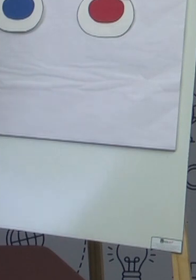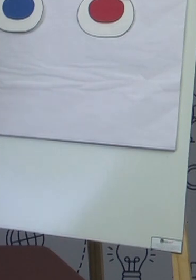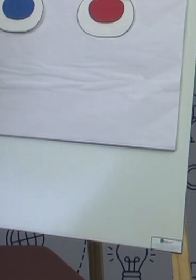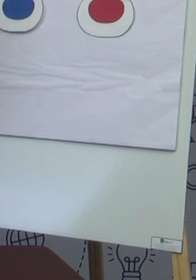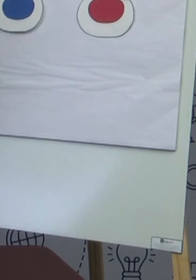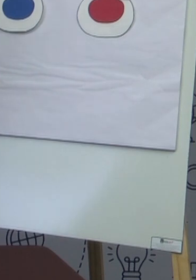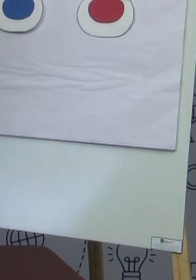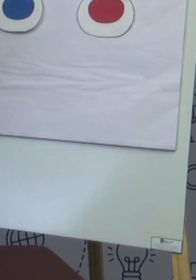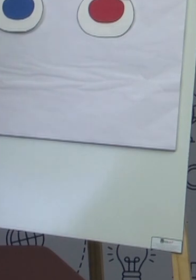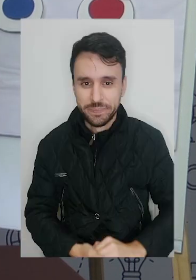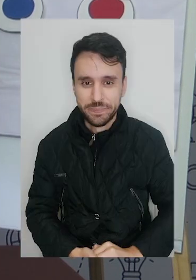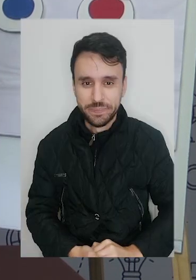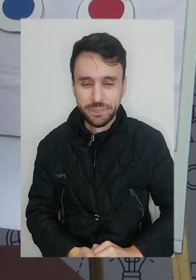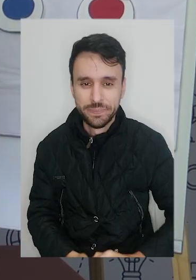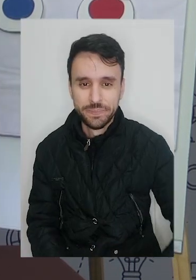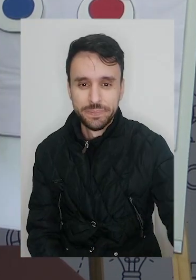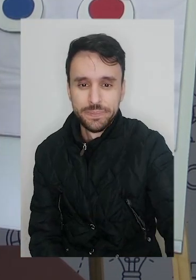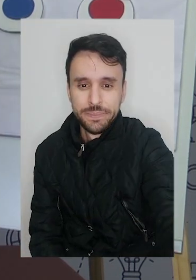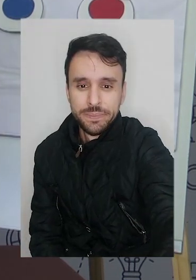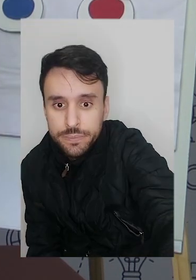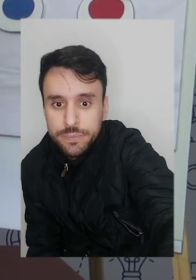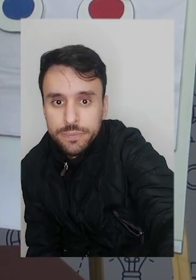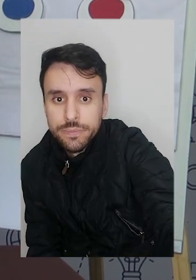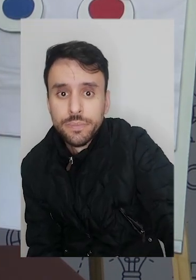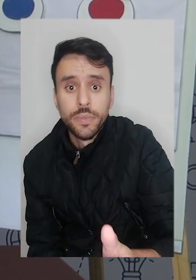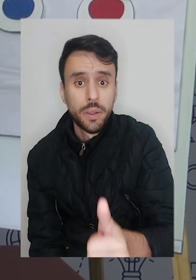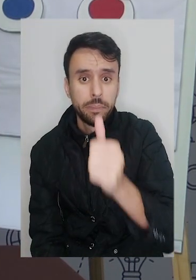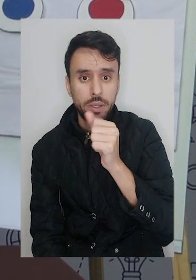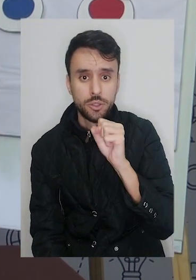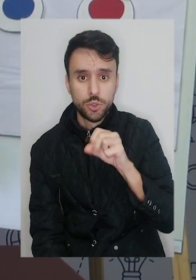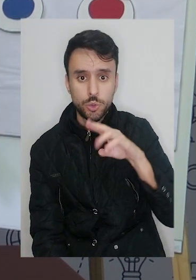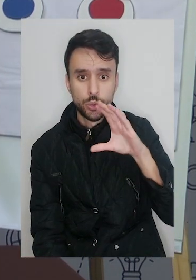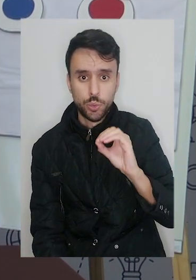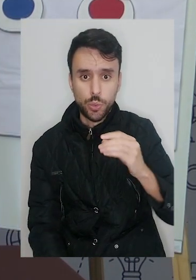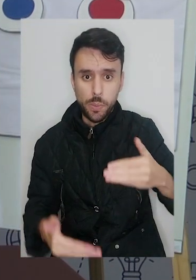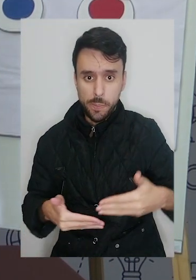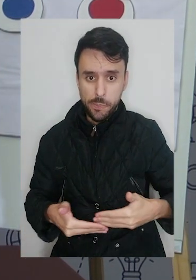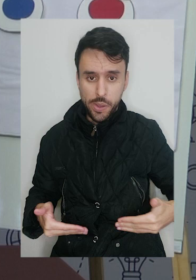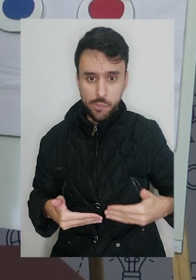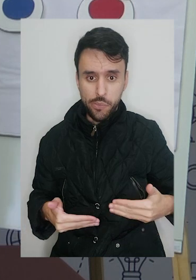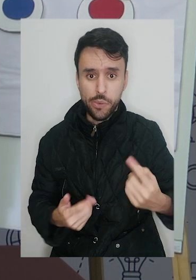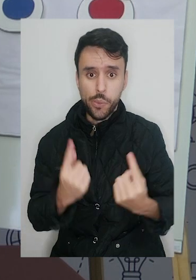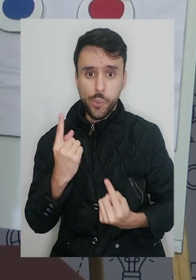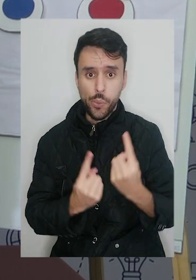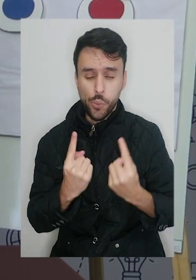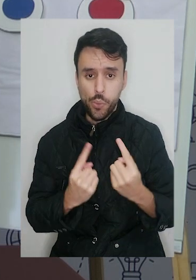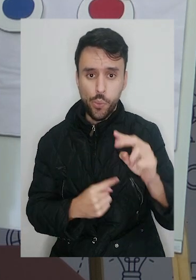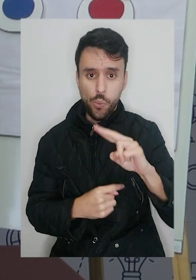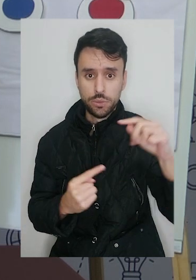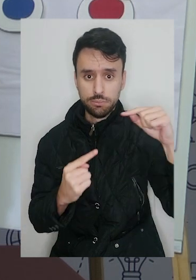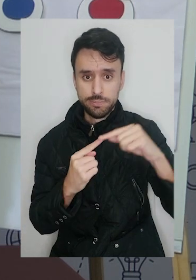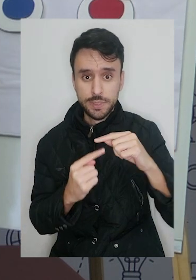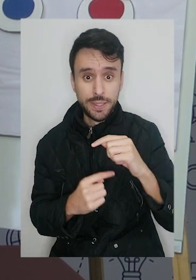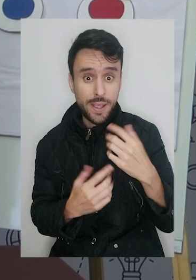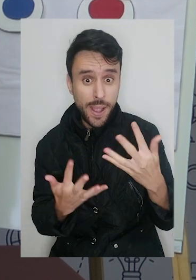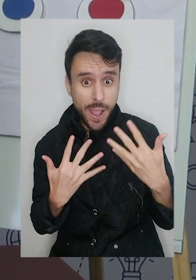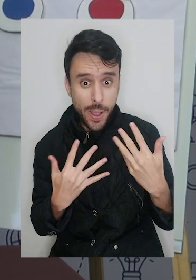descalço, está tomando um suco, está de bermuda. Então, qual dos estudantes está vestido para o